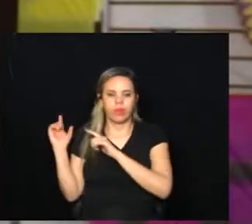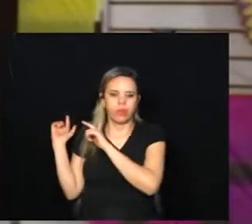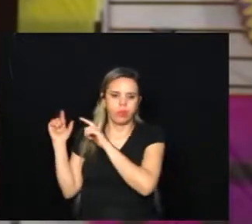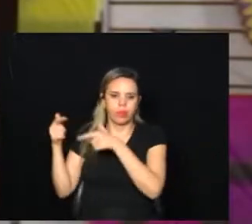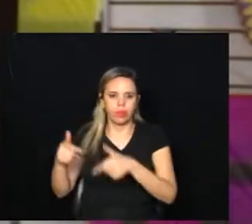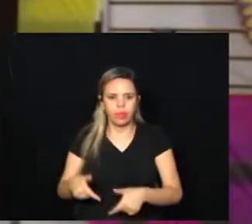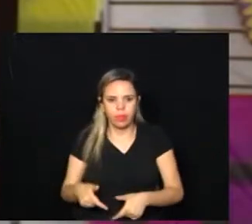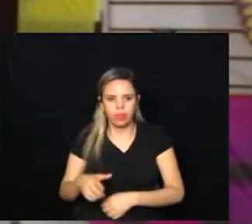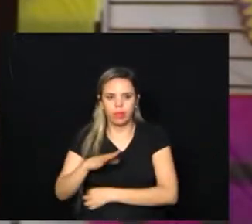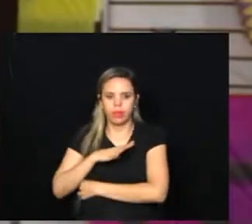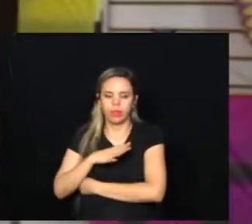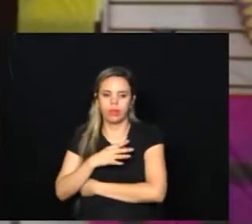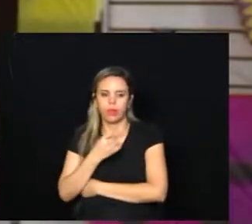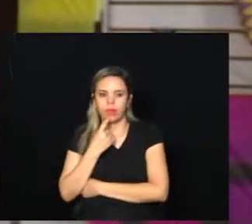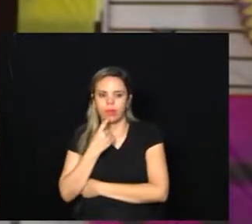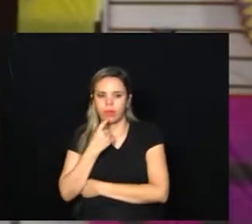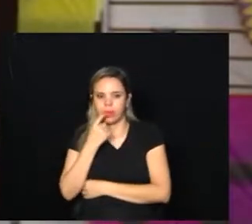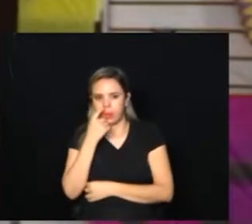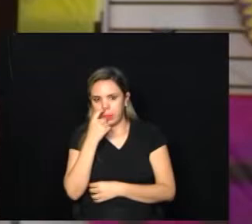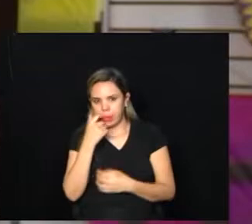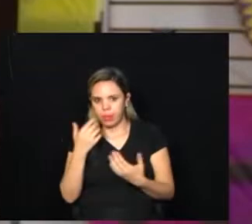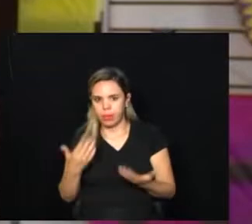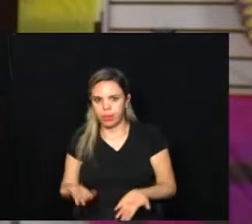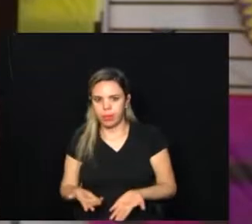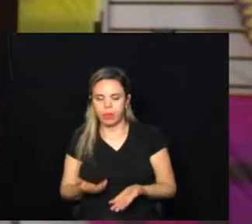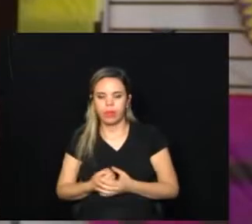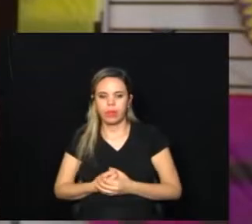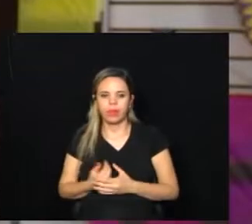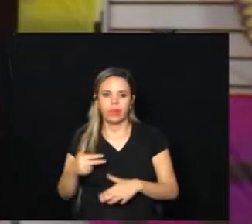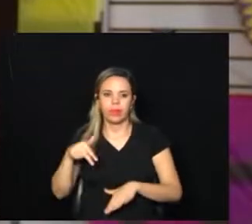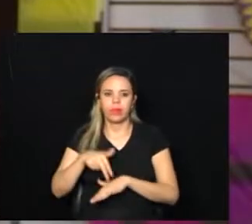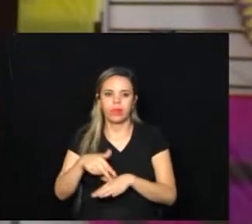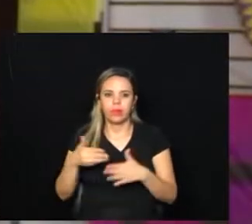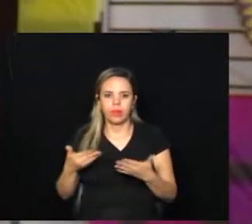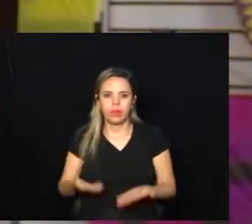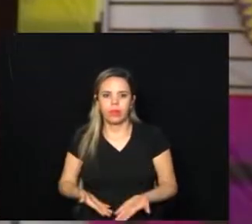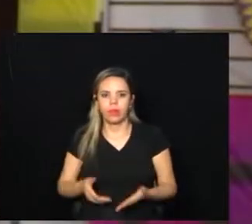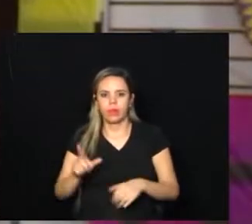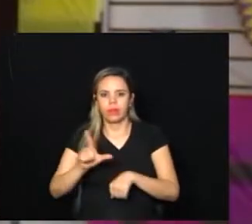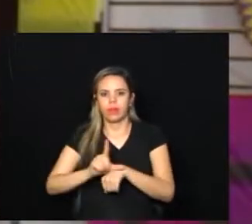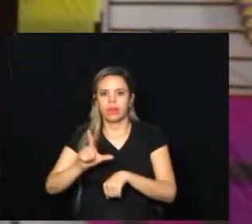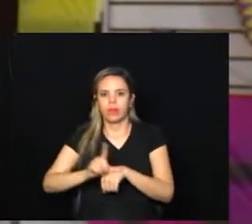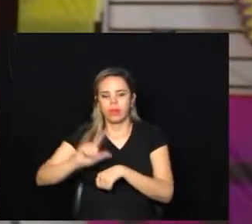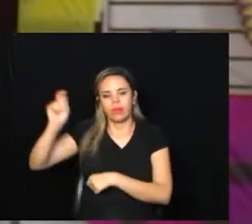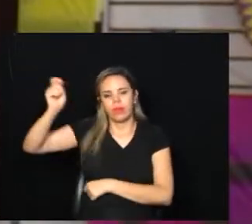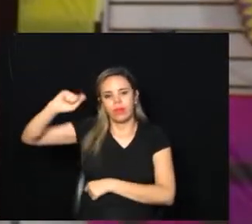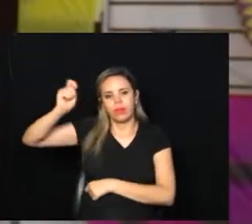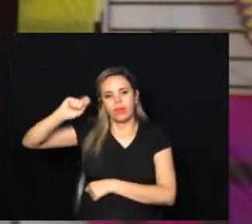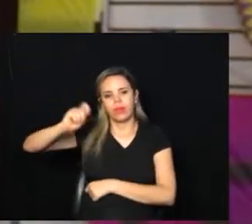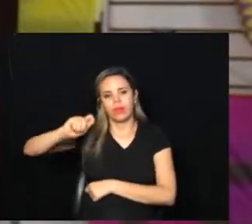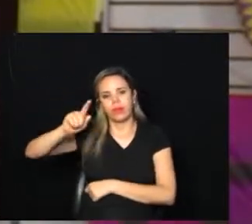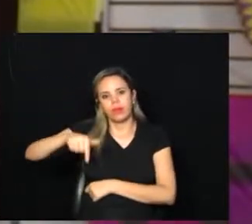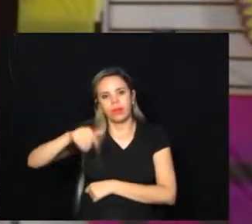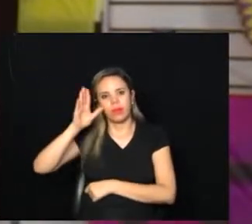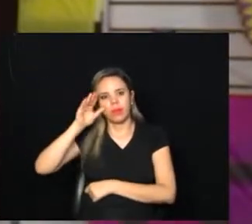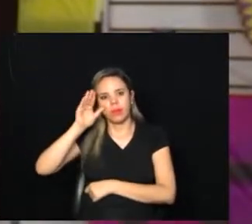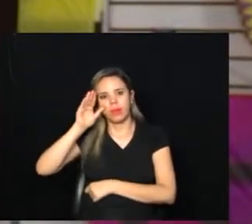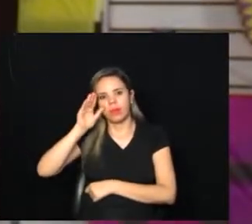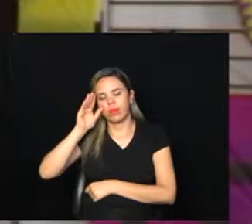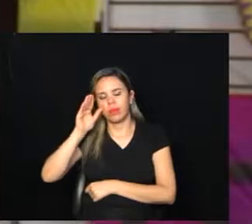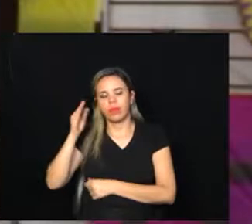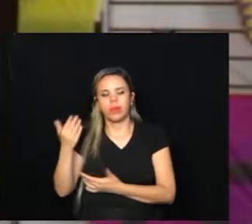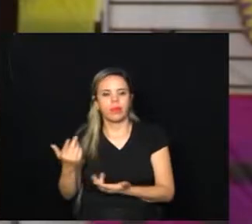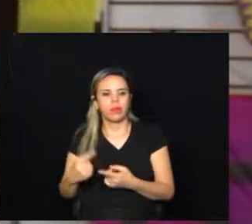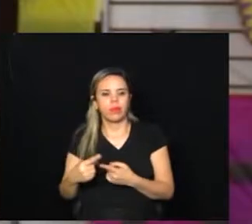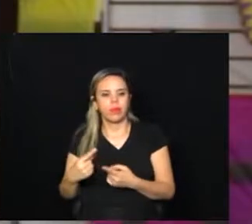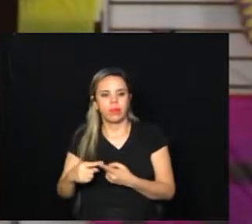tradicionais aqui da nossa cidade de Campinas. Bom, eu estou aqui numa loja de pipas, essa é a curiosidade,